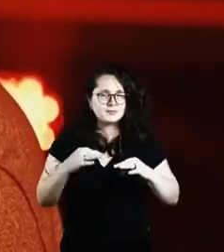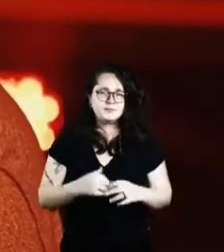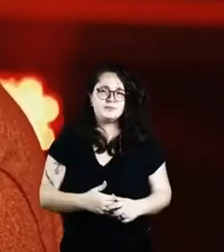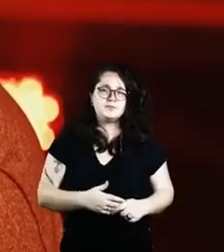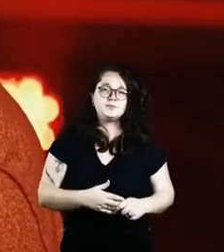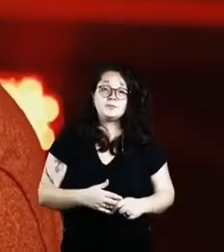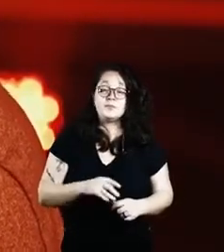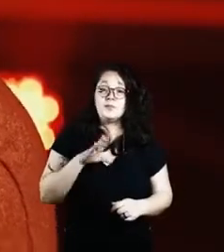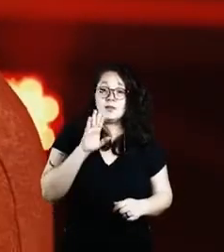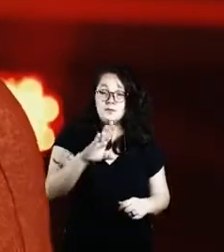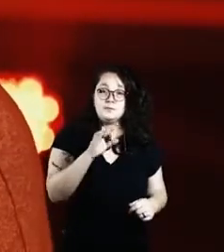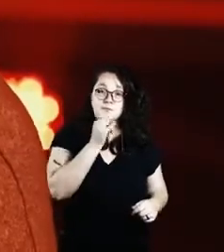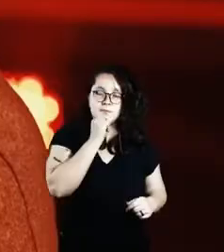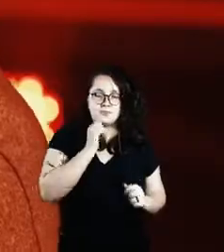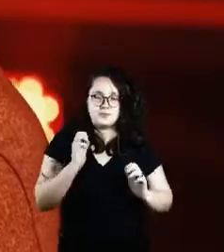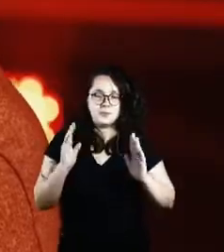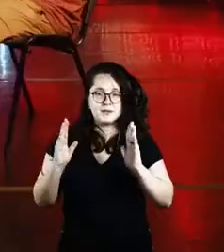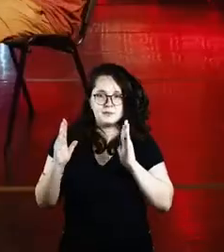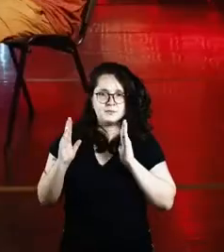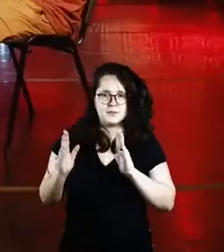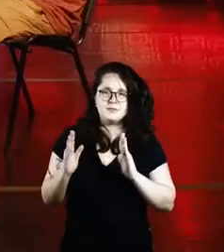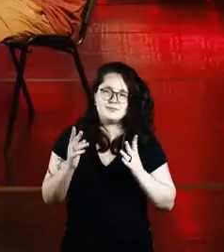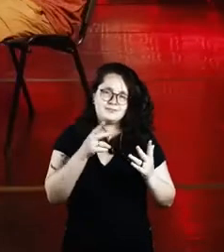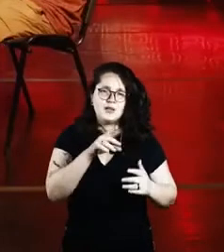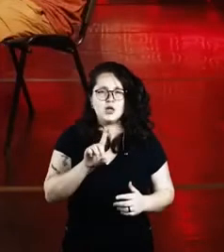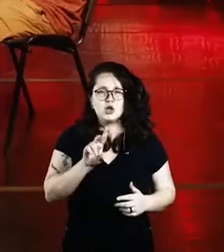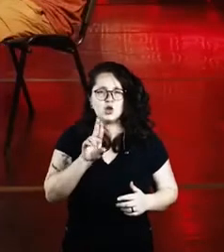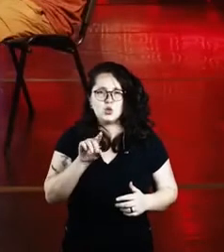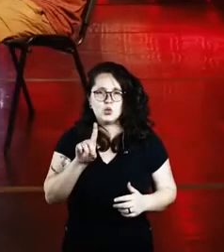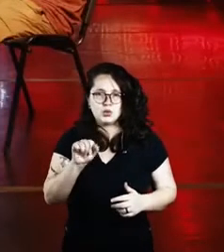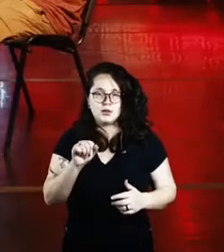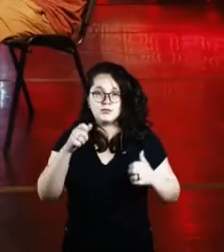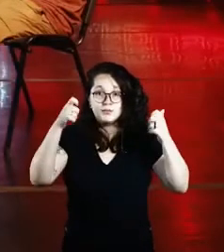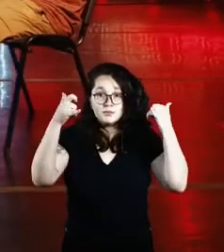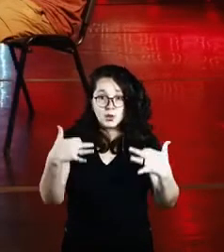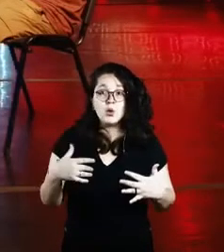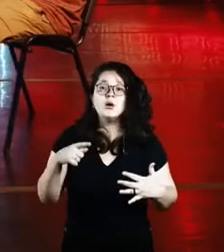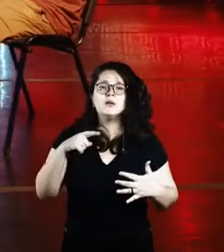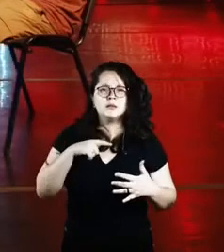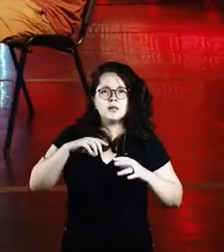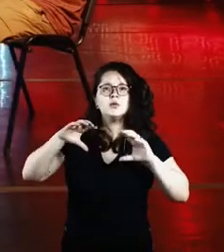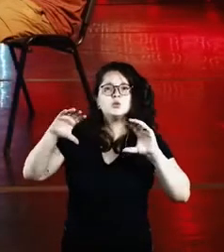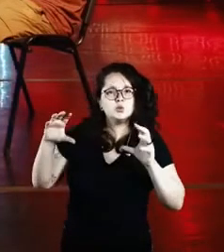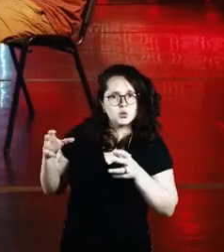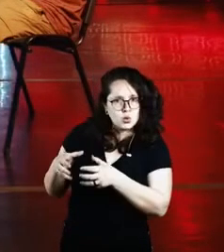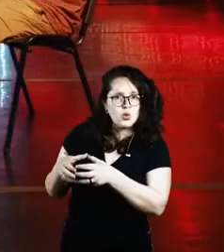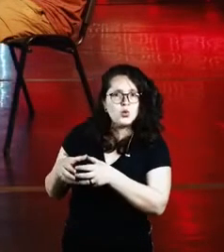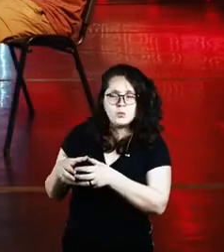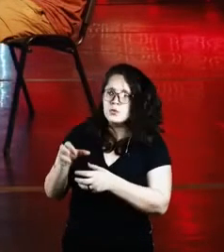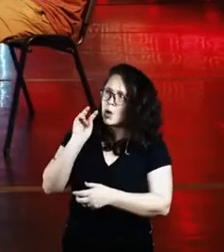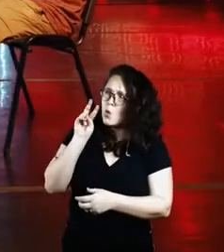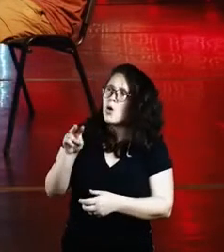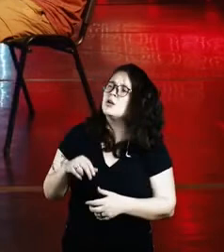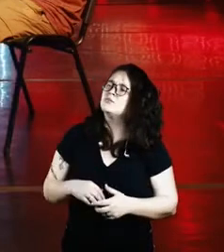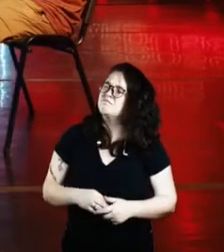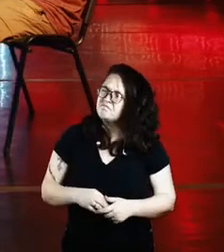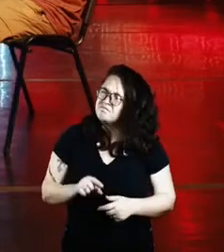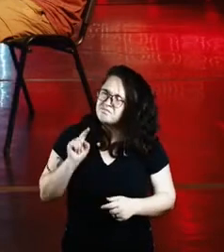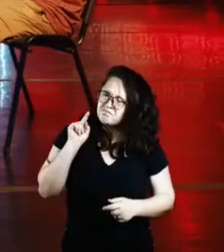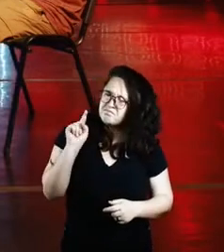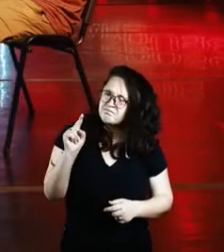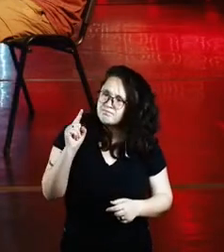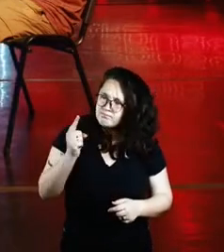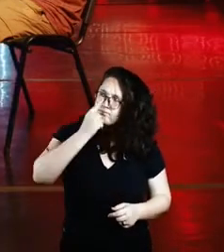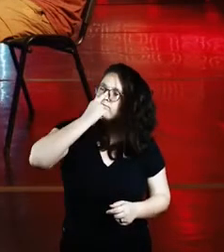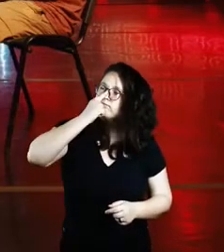nessa parte, como o Duda disse, tem grupos que eu me sinto bem representado. Eu falo, caramba, esses moleques